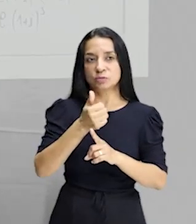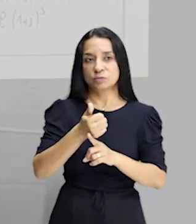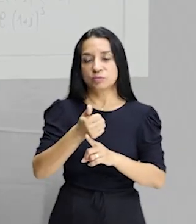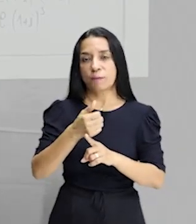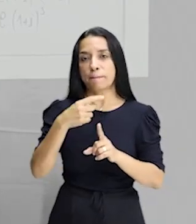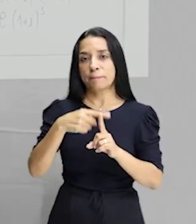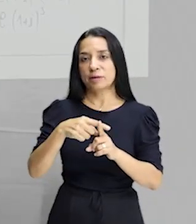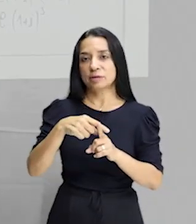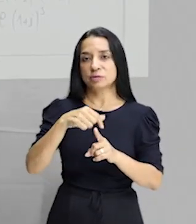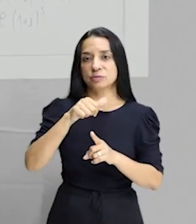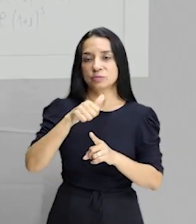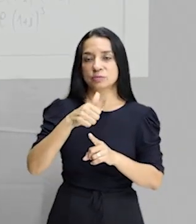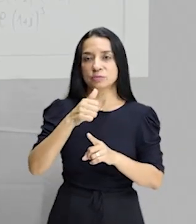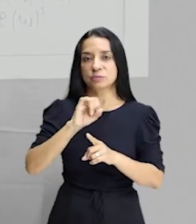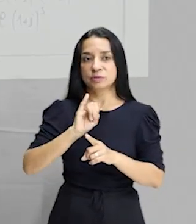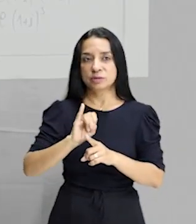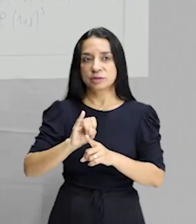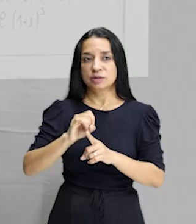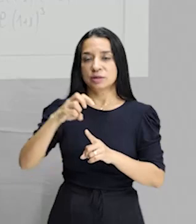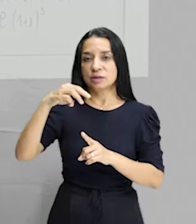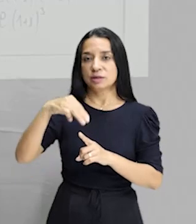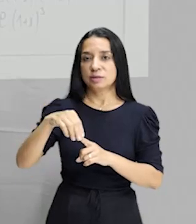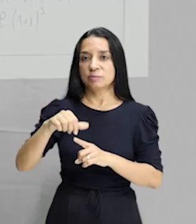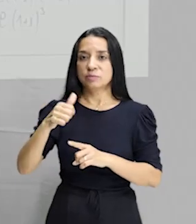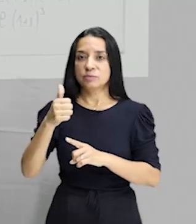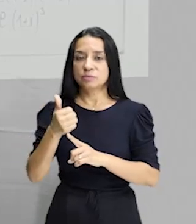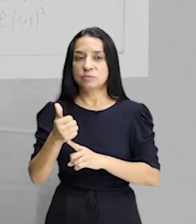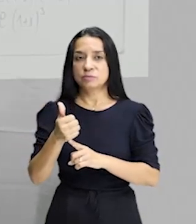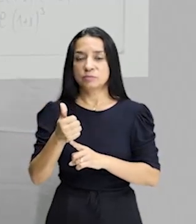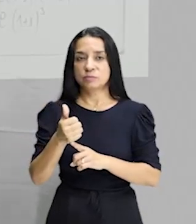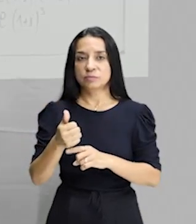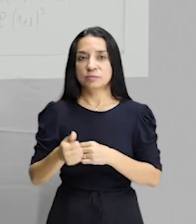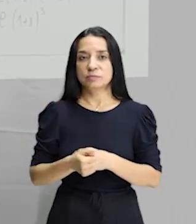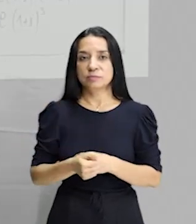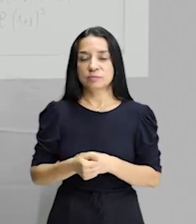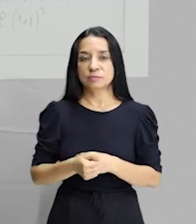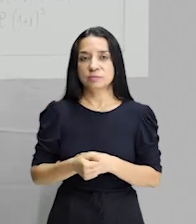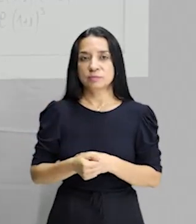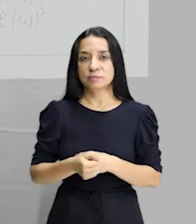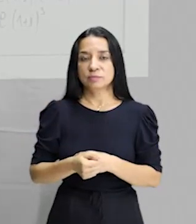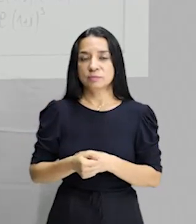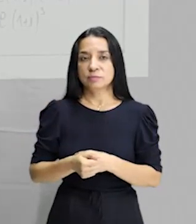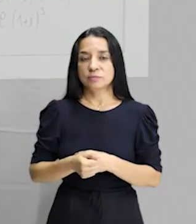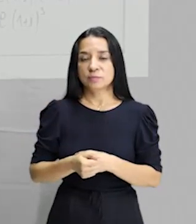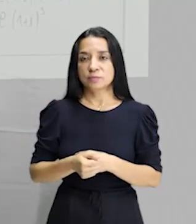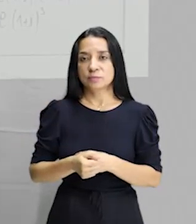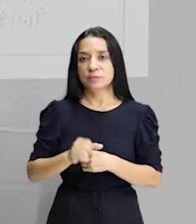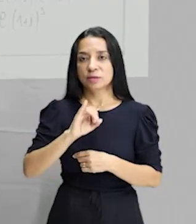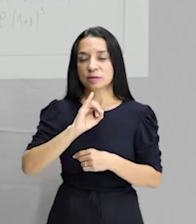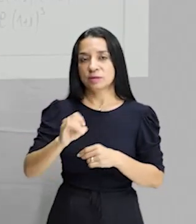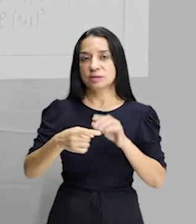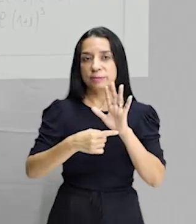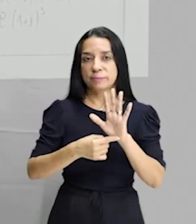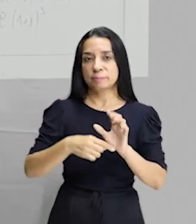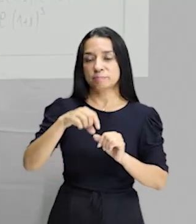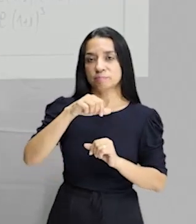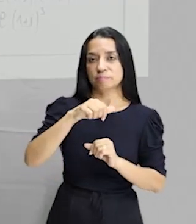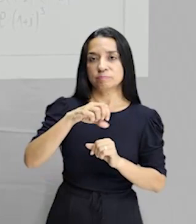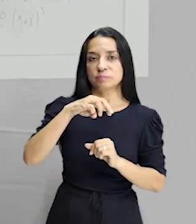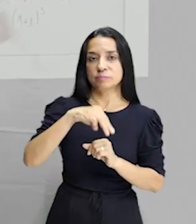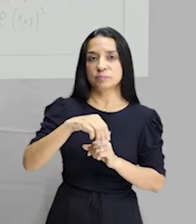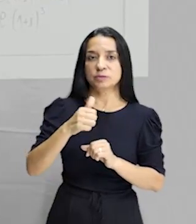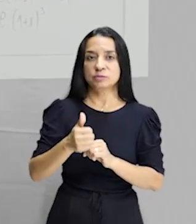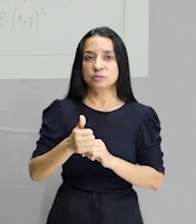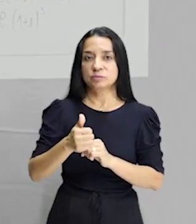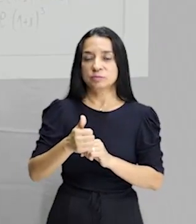que é o juros que incidiu sobre montante se eu boto M1 e evidência ficou M1 que